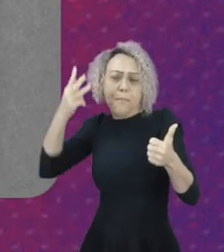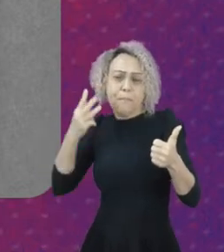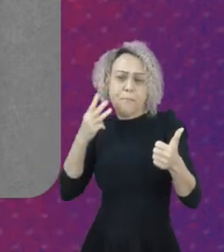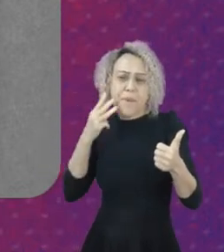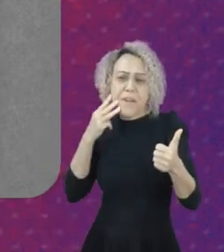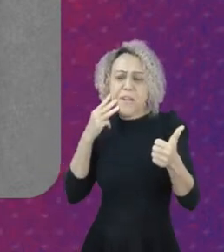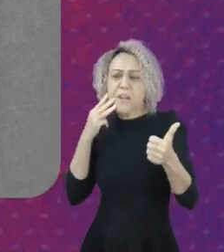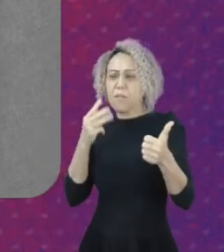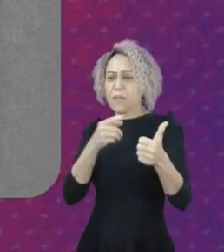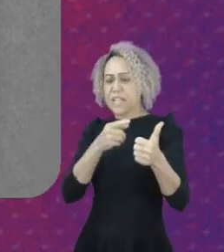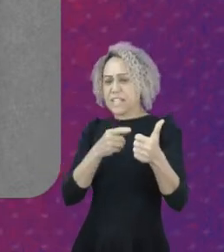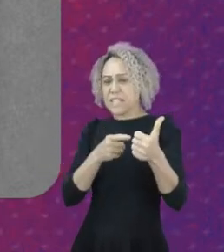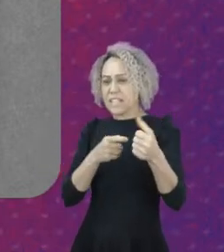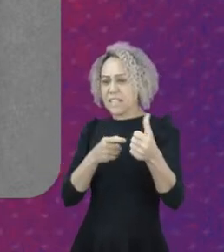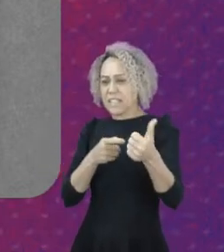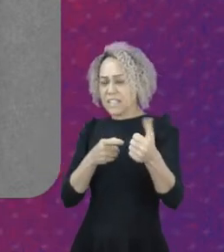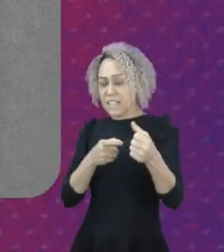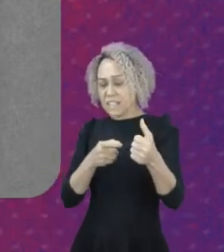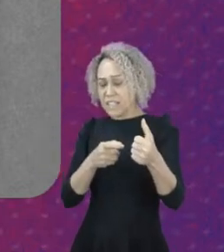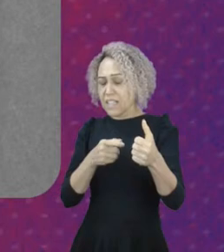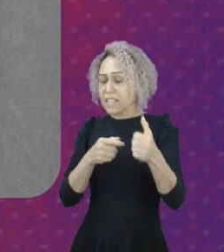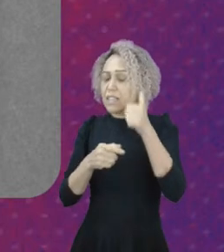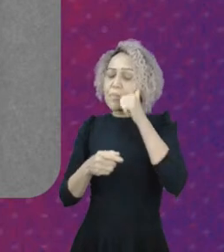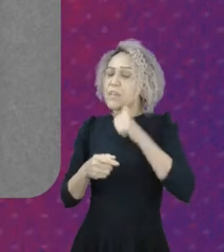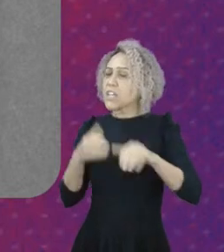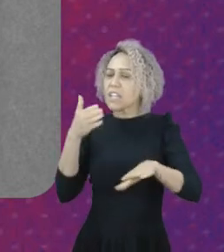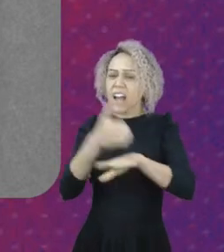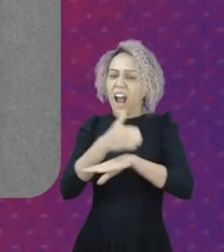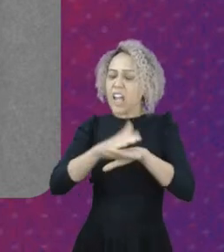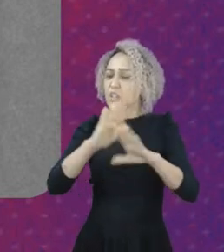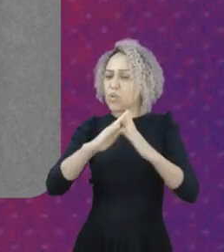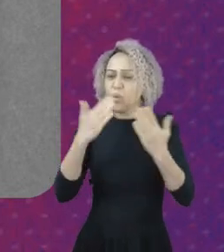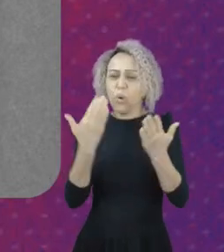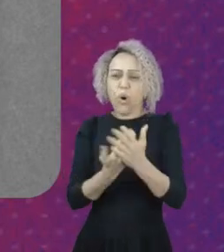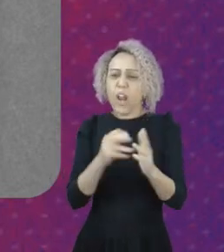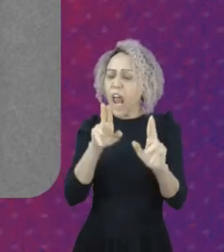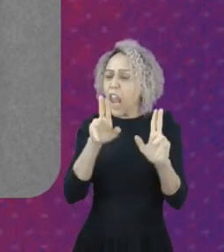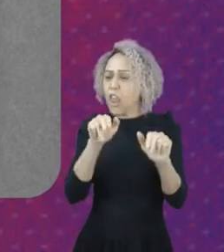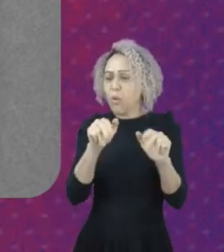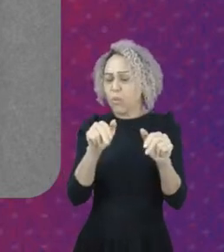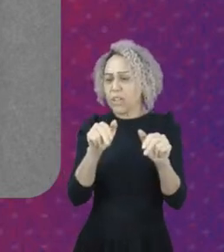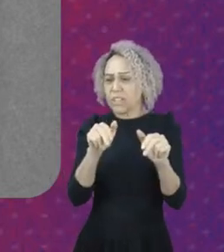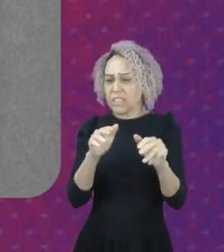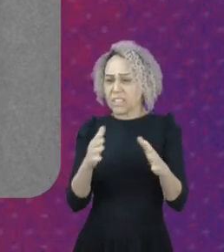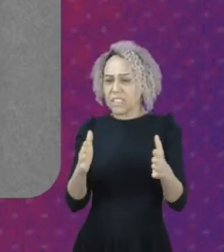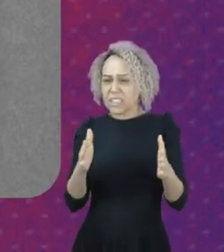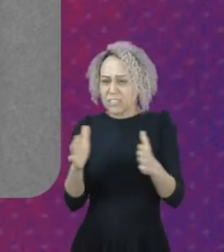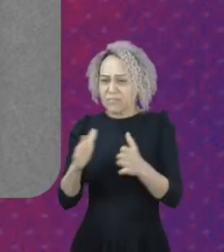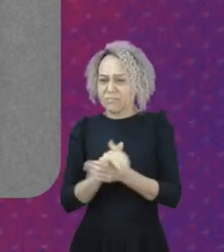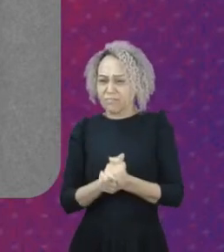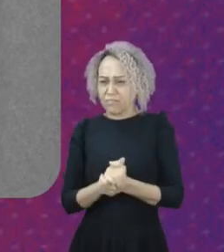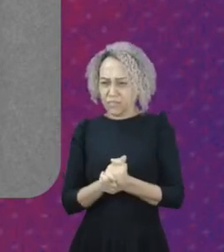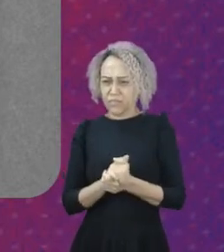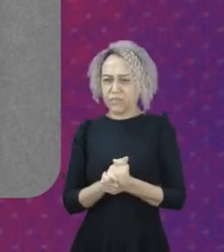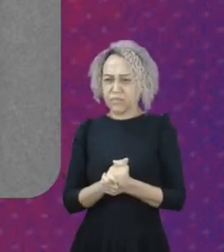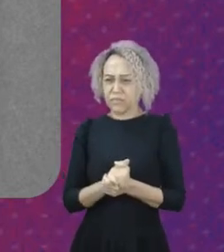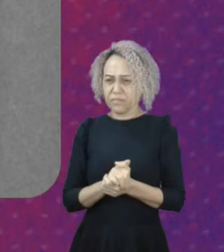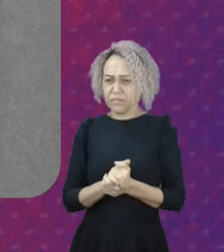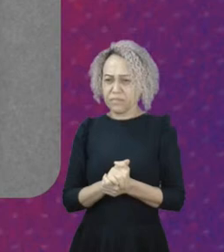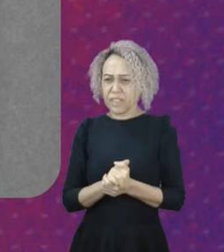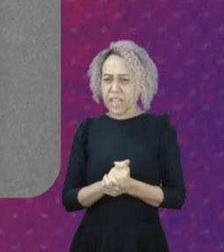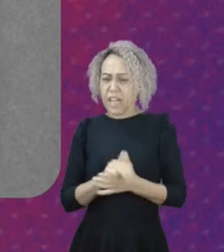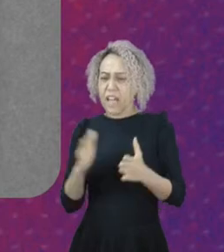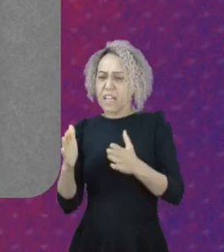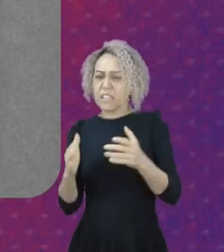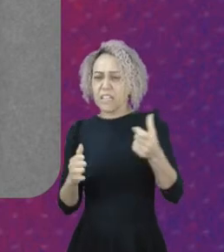anos com pelo menos um filho, 70% dessas estão fora da escola. Estão fora da escola porque os cuidados com